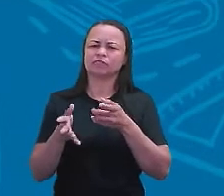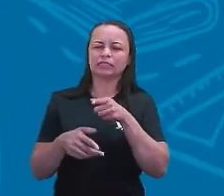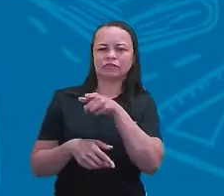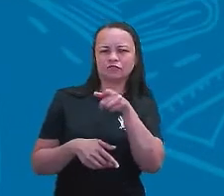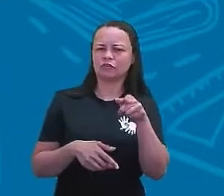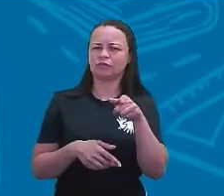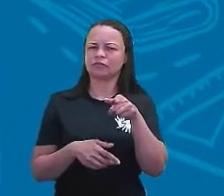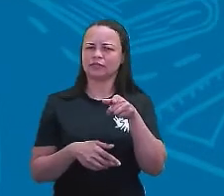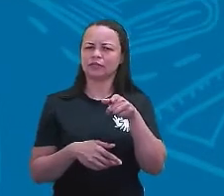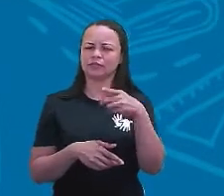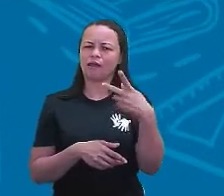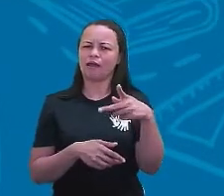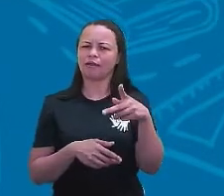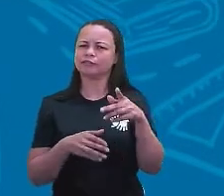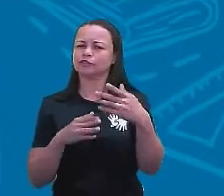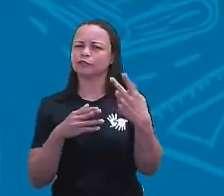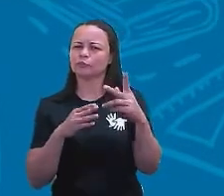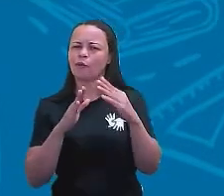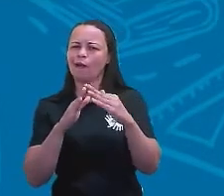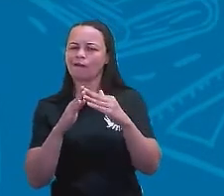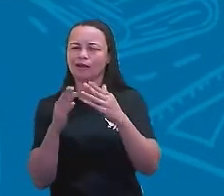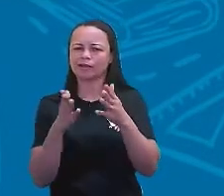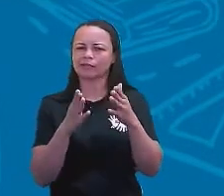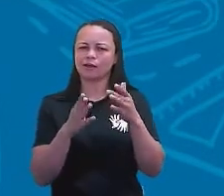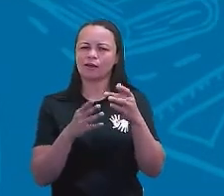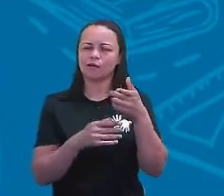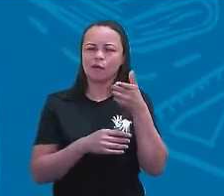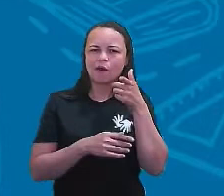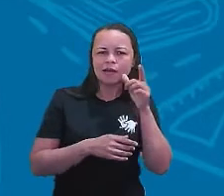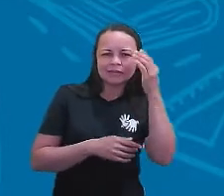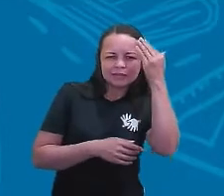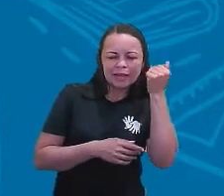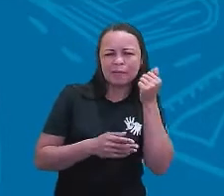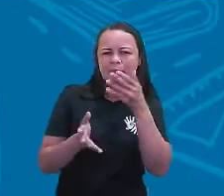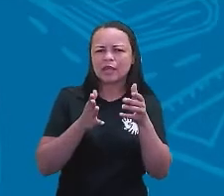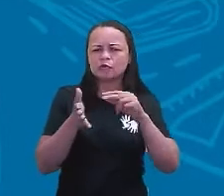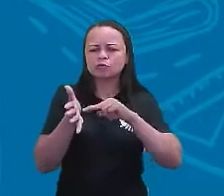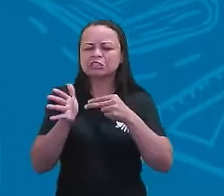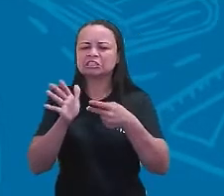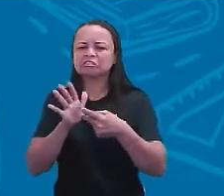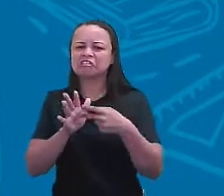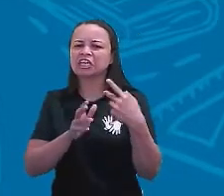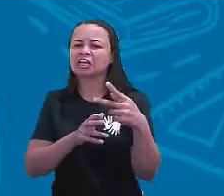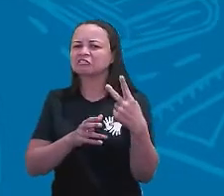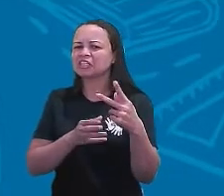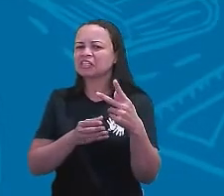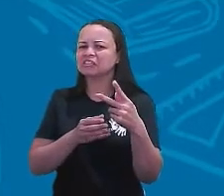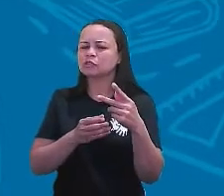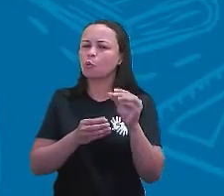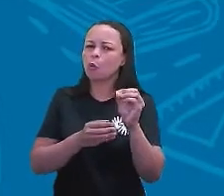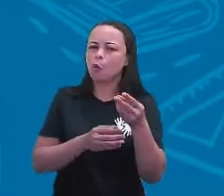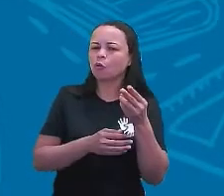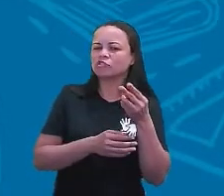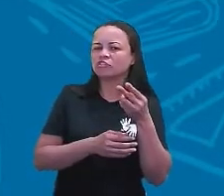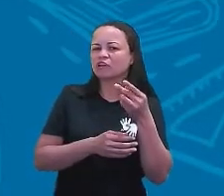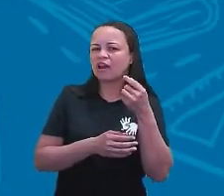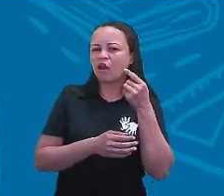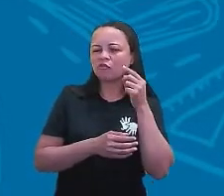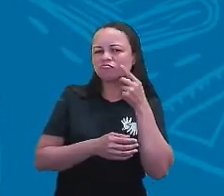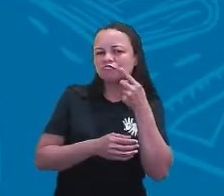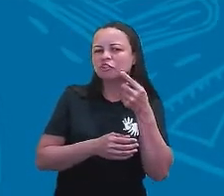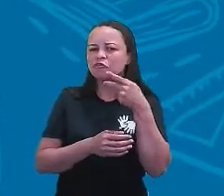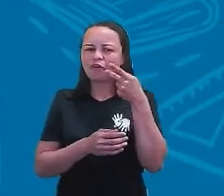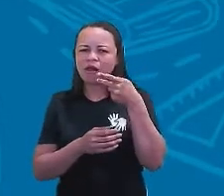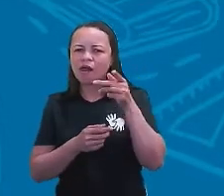casa consegue saber o que significa isso? Ou já ouviu falar nesse grau comparativo? Será? Bom,